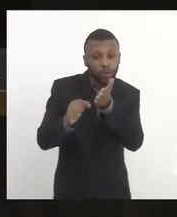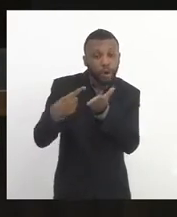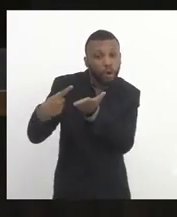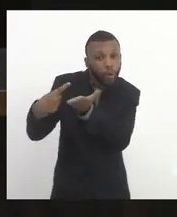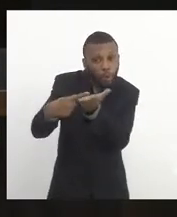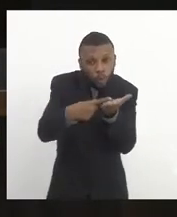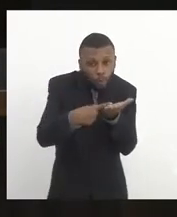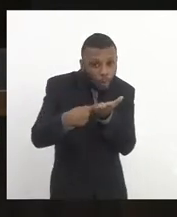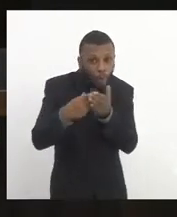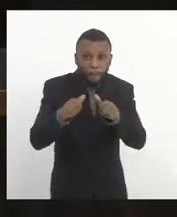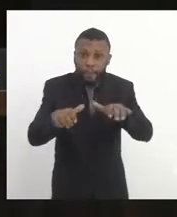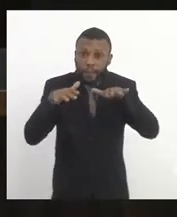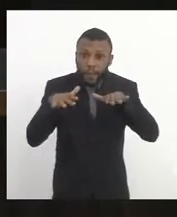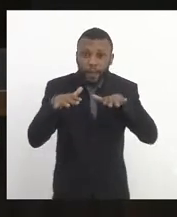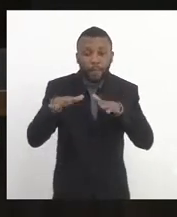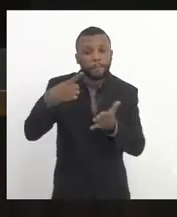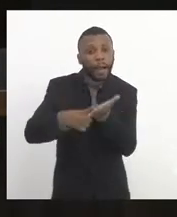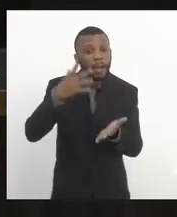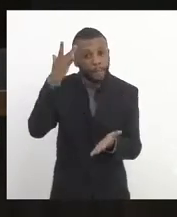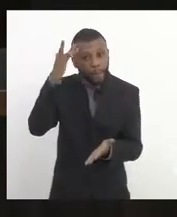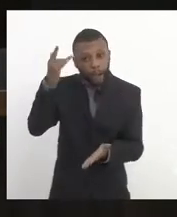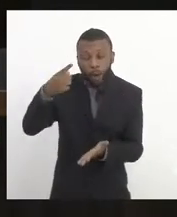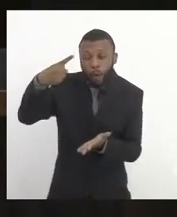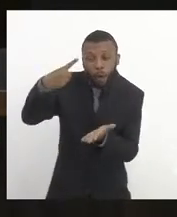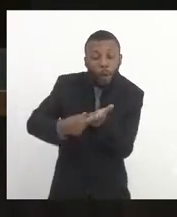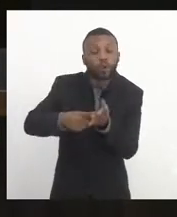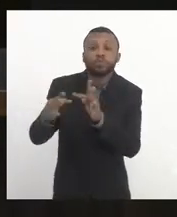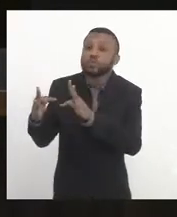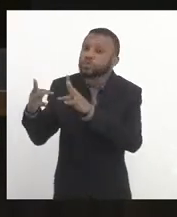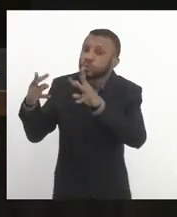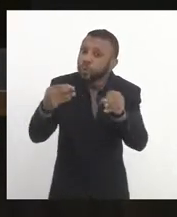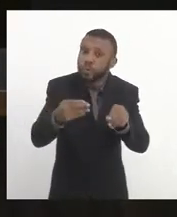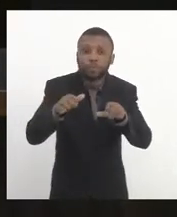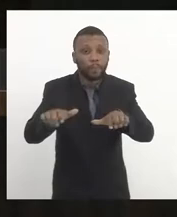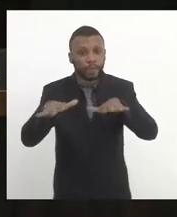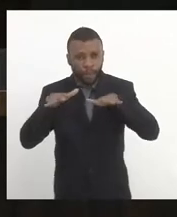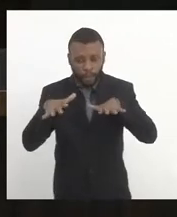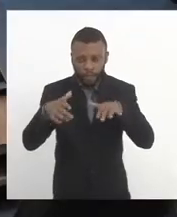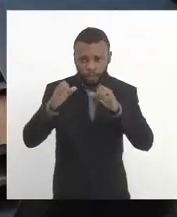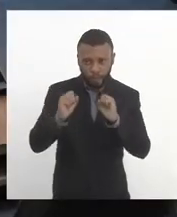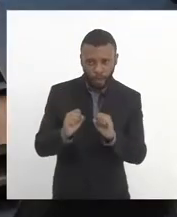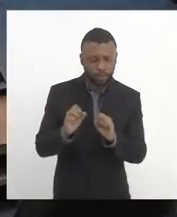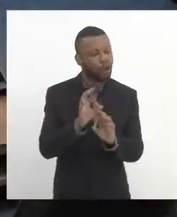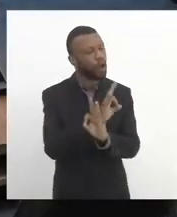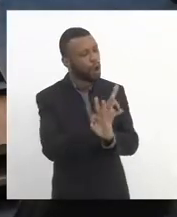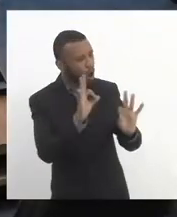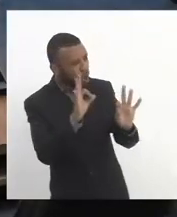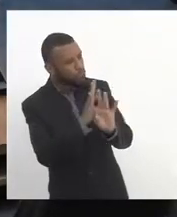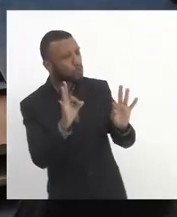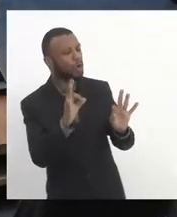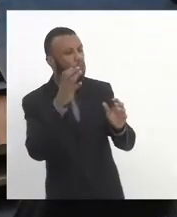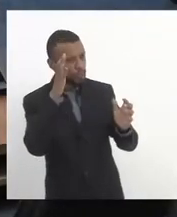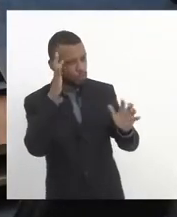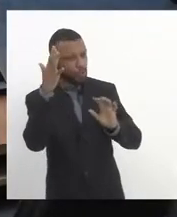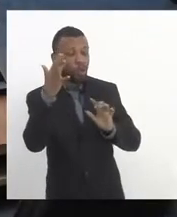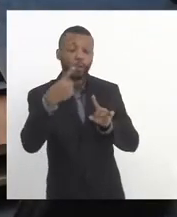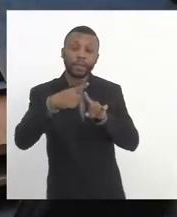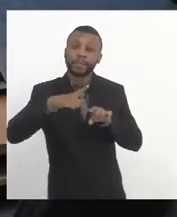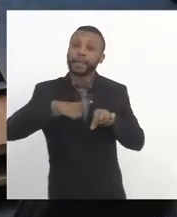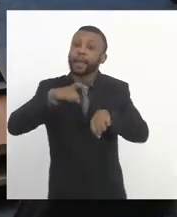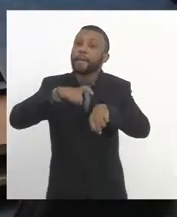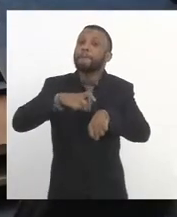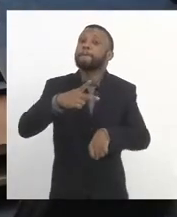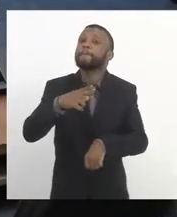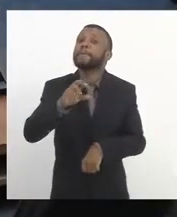amanhã. Isso. Com perfeito. Acordo do plenário. Ótimo, é isso. Pode ser? Ótimo, ótima saída. Porque tem uma questão de prazo, de